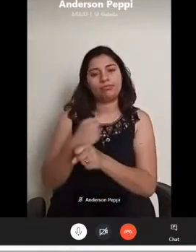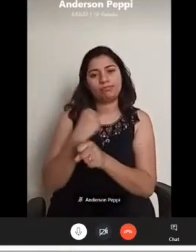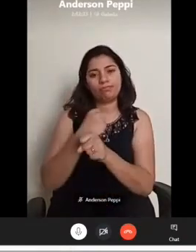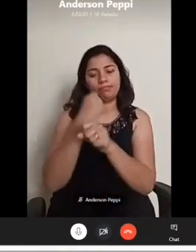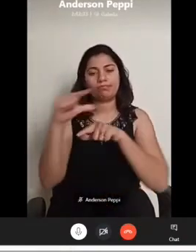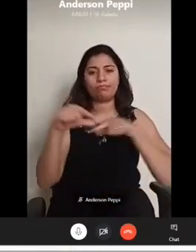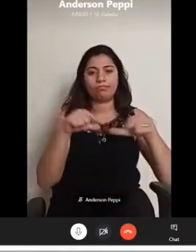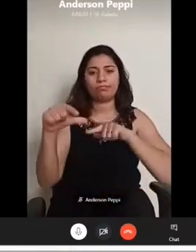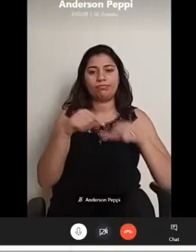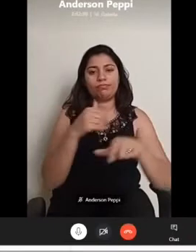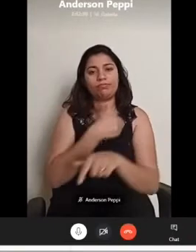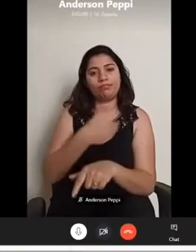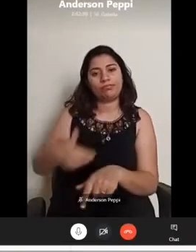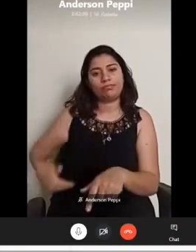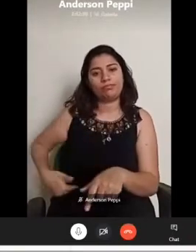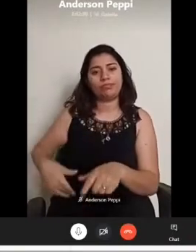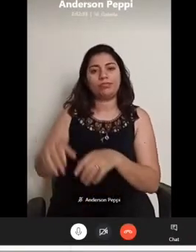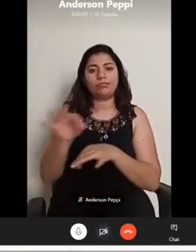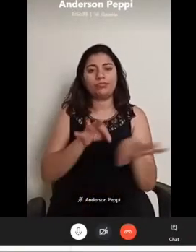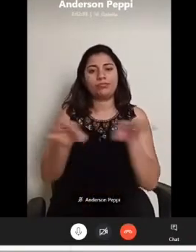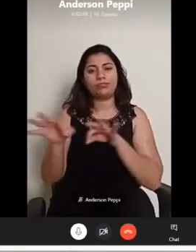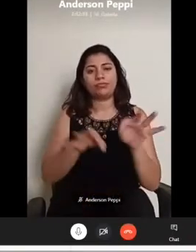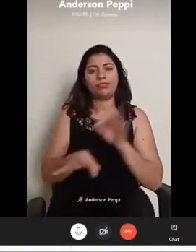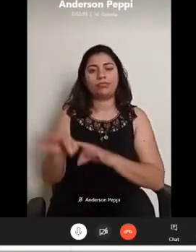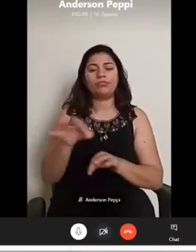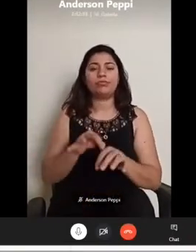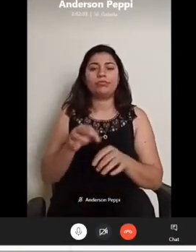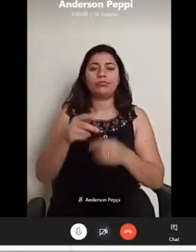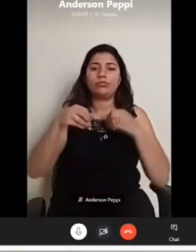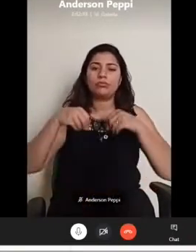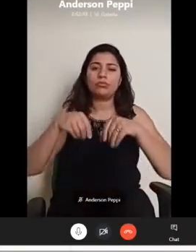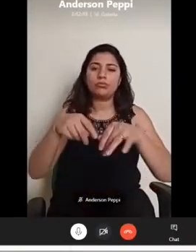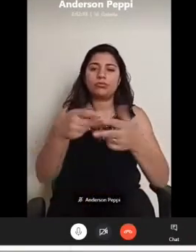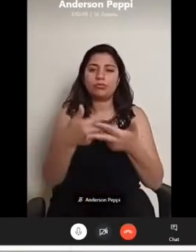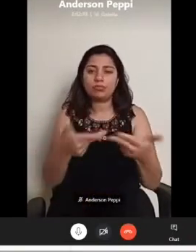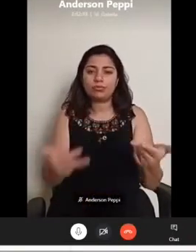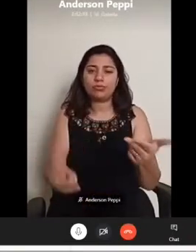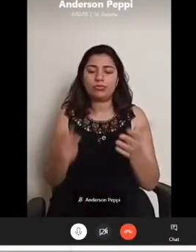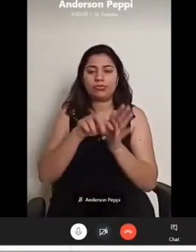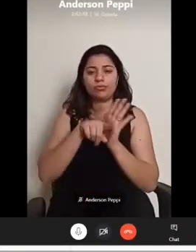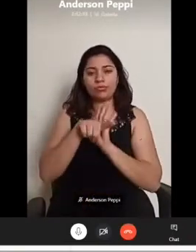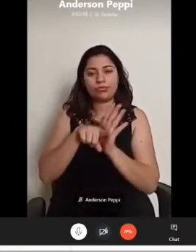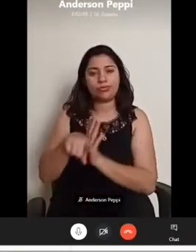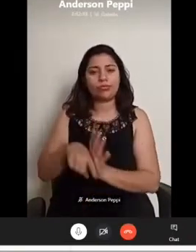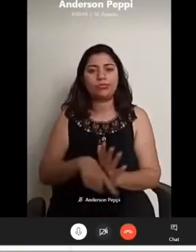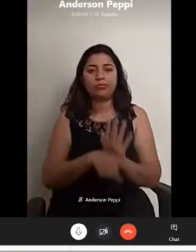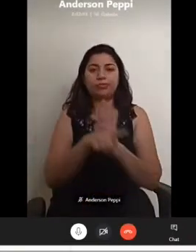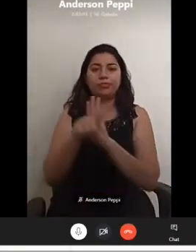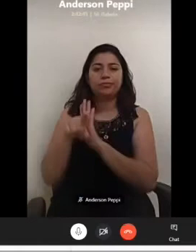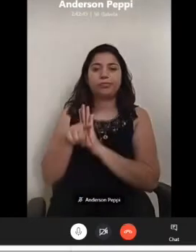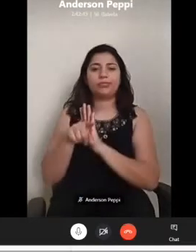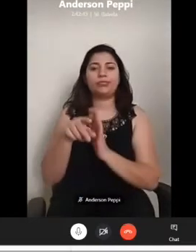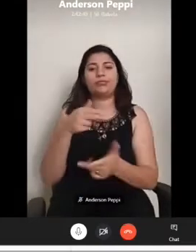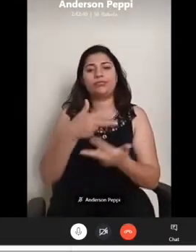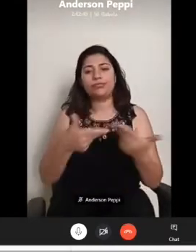Planejamento, Uso e Ocupação e Parcelamento do Solo e Atividades Privadas.